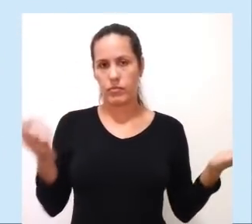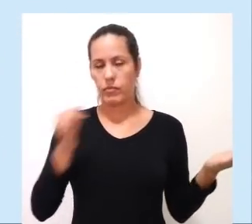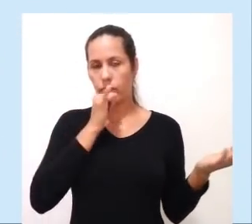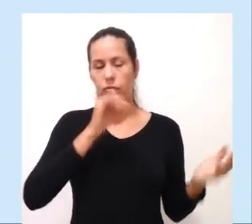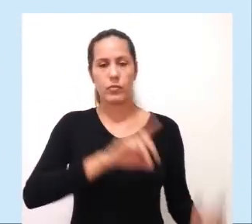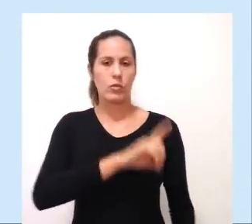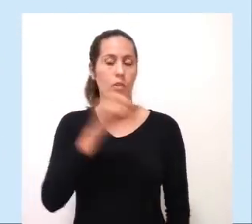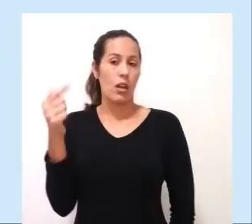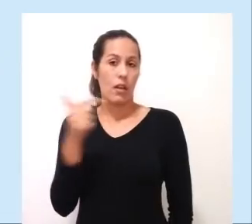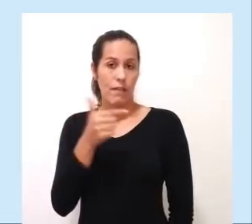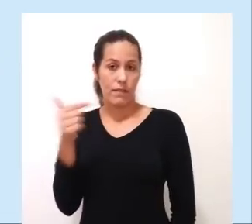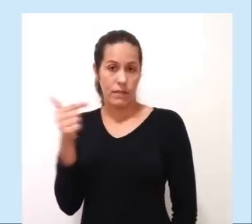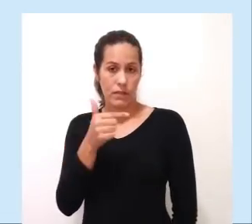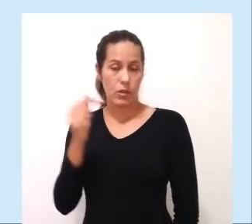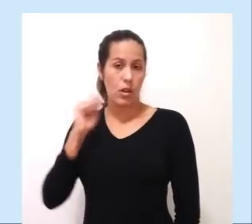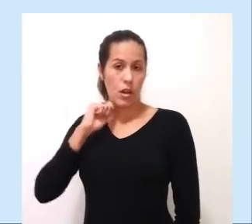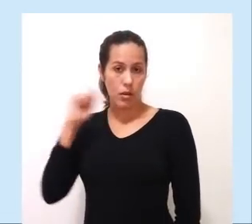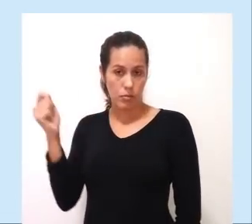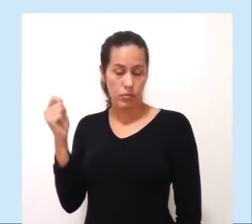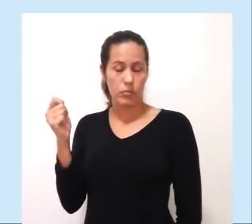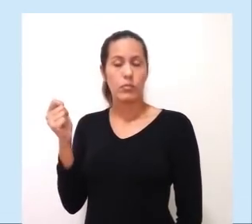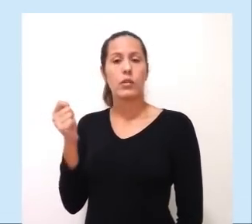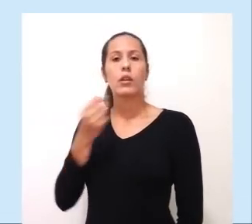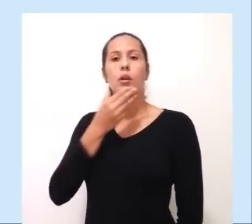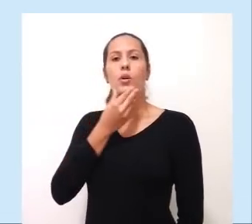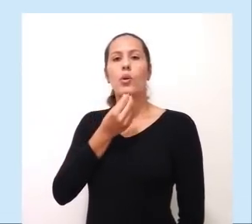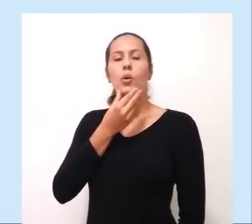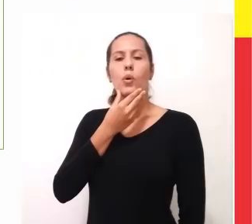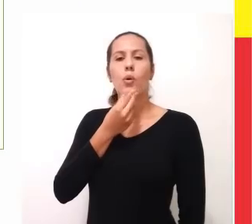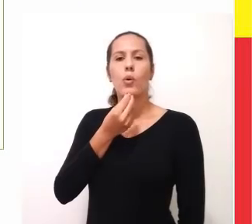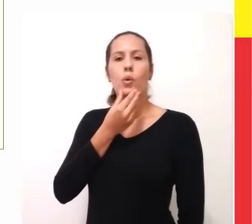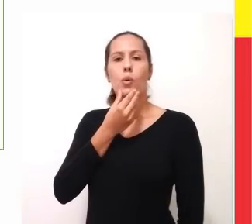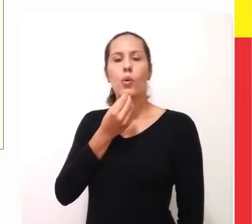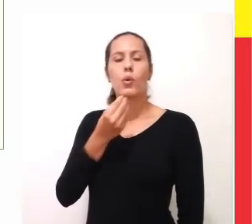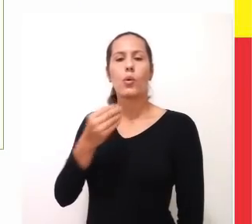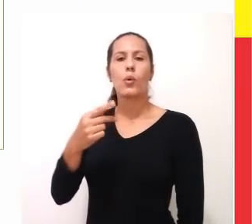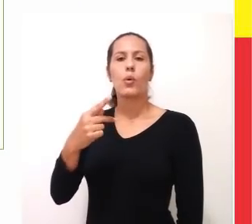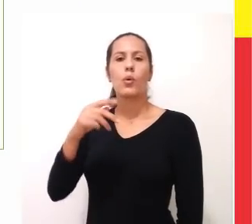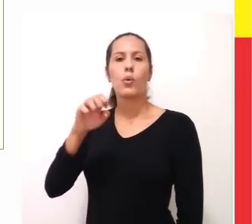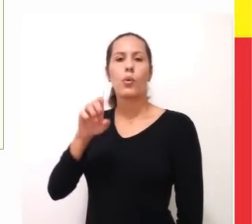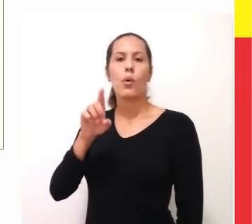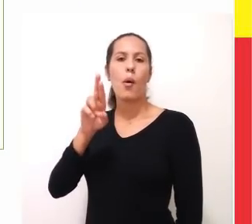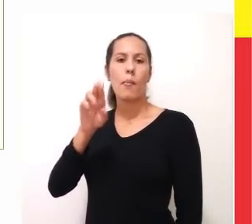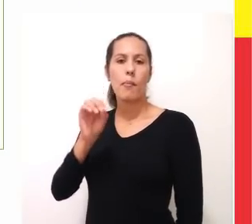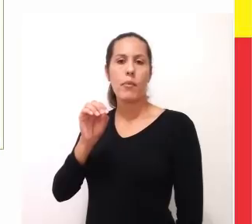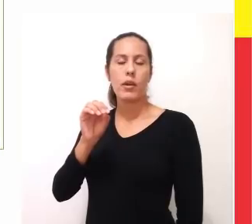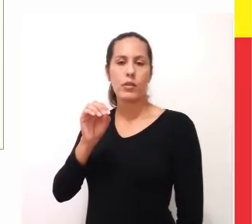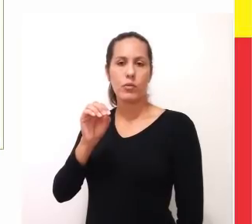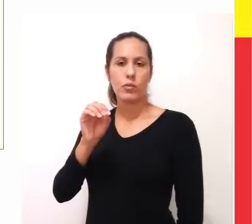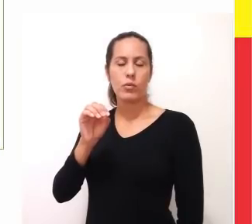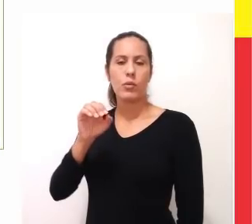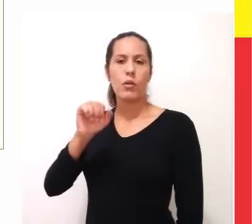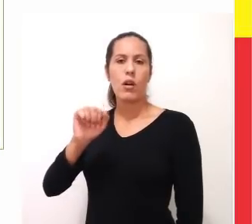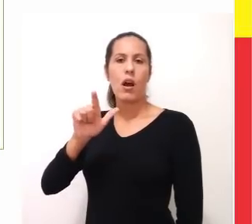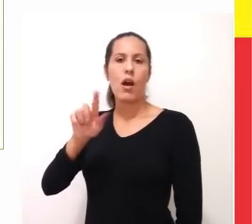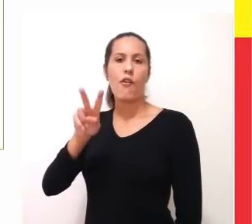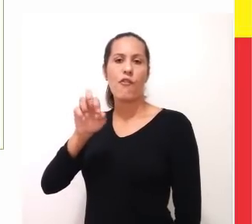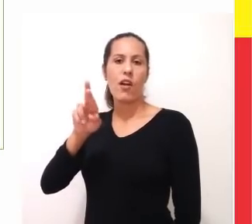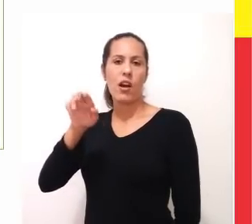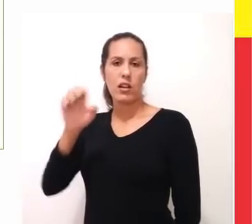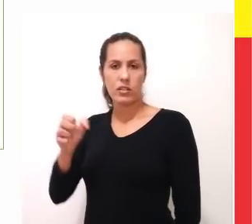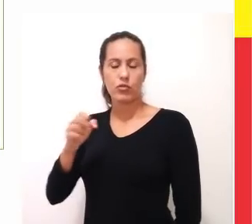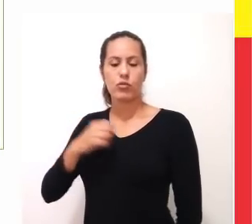22 de abril, Pedro Álvares Cabral descobre o Brasil. E aqui nós temos o pretérito, o passado no